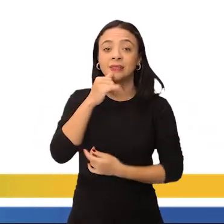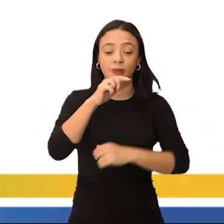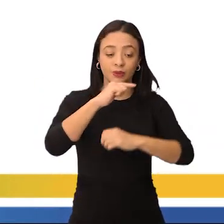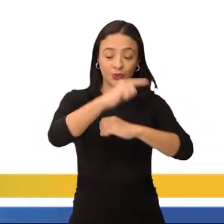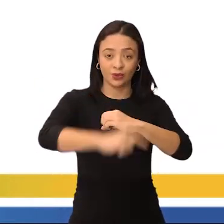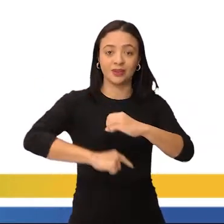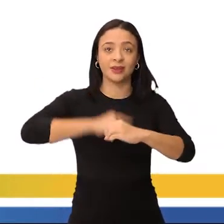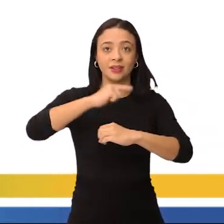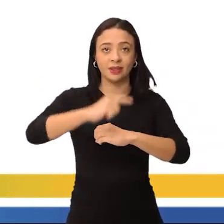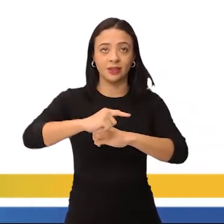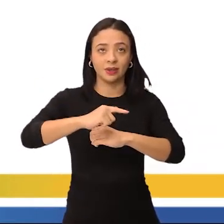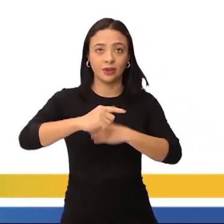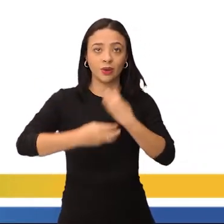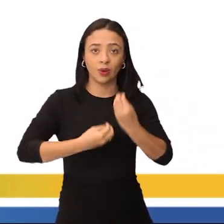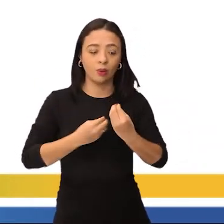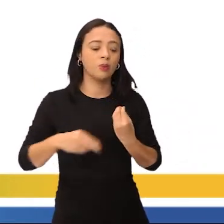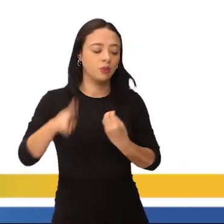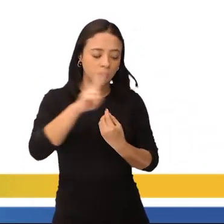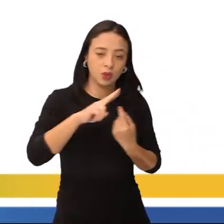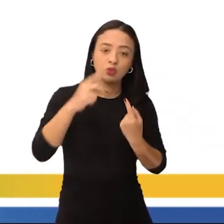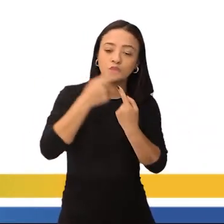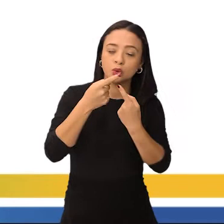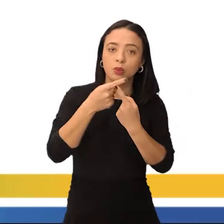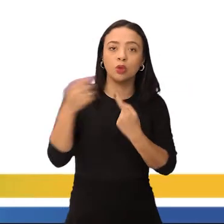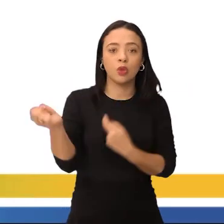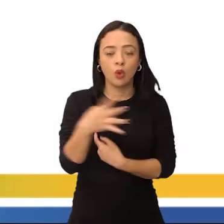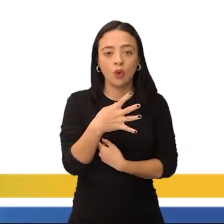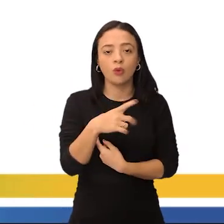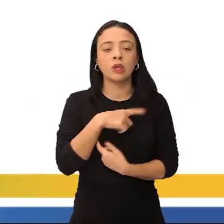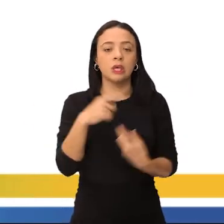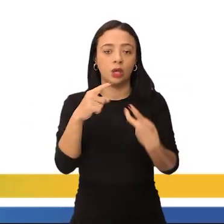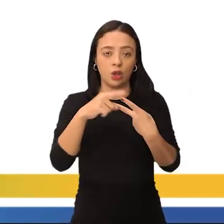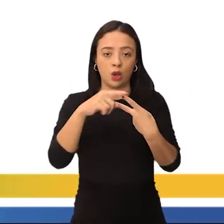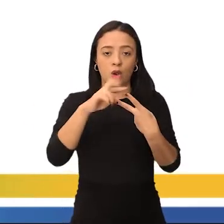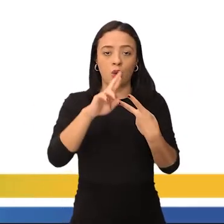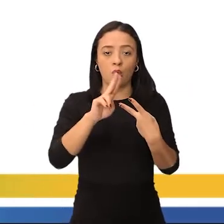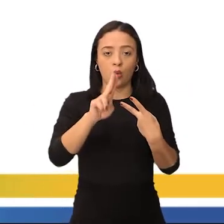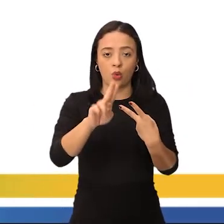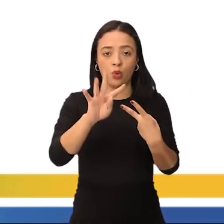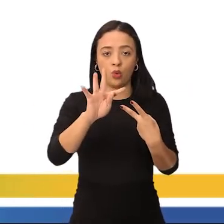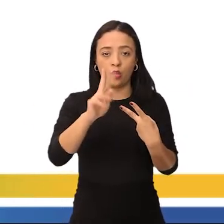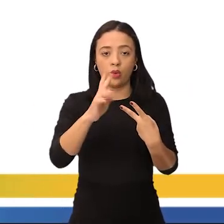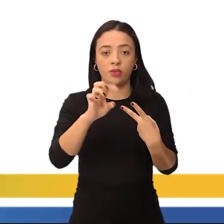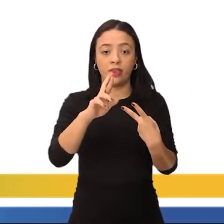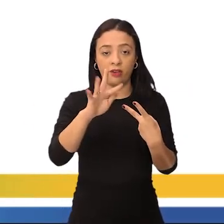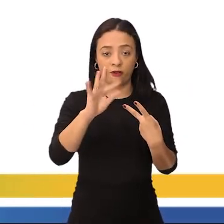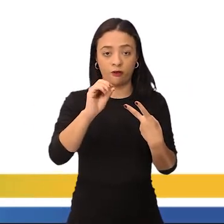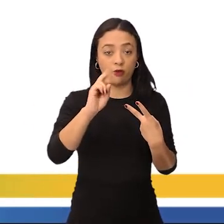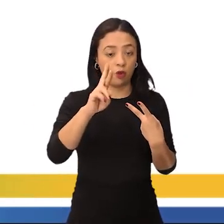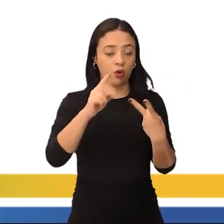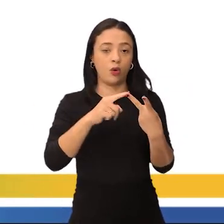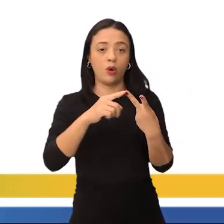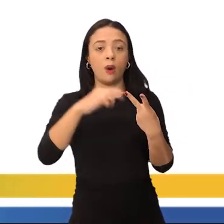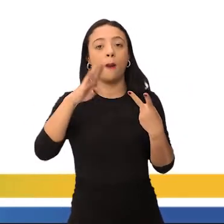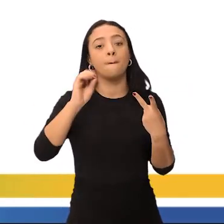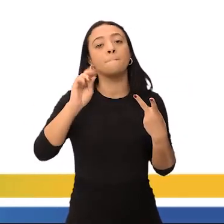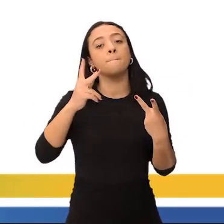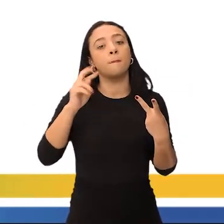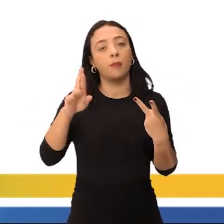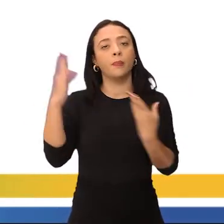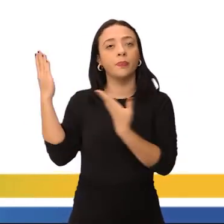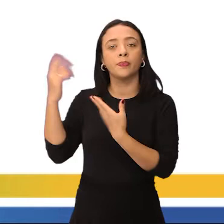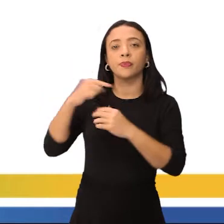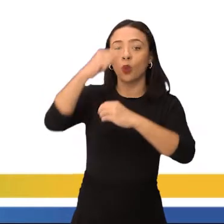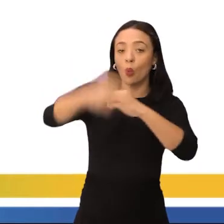átomo aí através dos modelos mais recentes que o dobro é só junto com o mundo morre né então átomo da